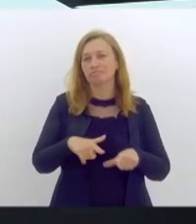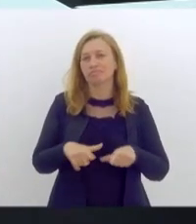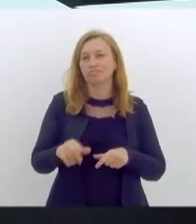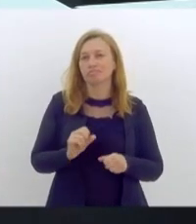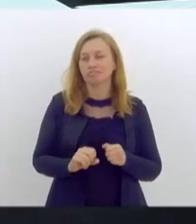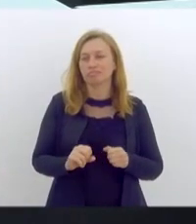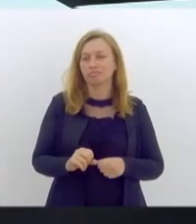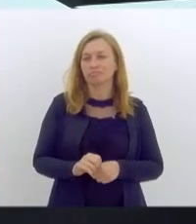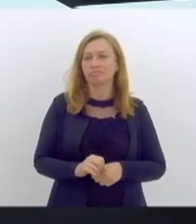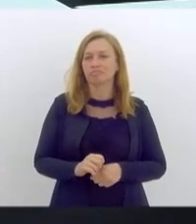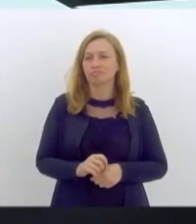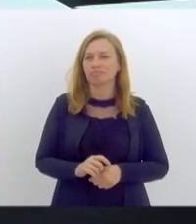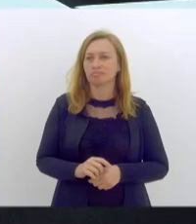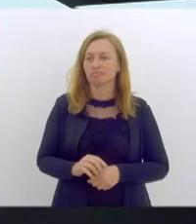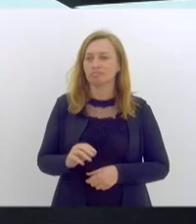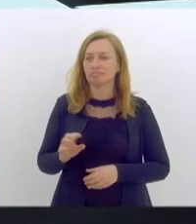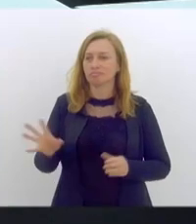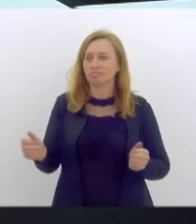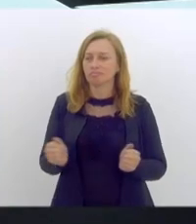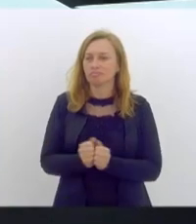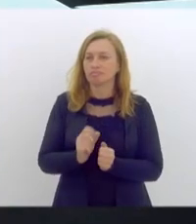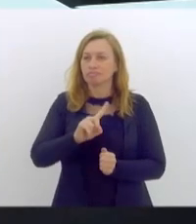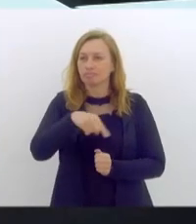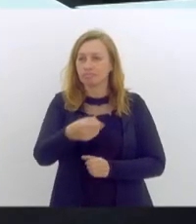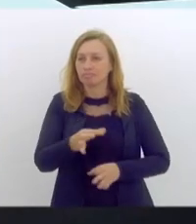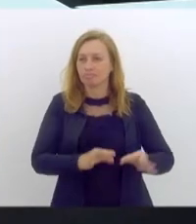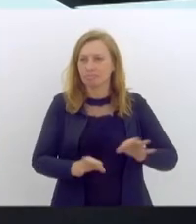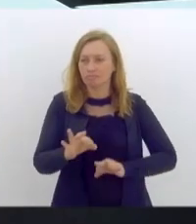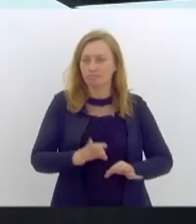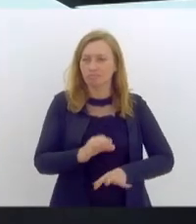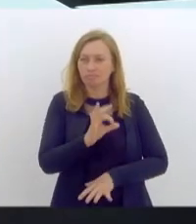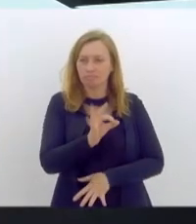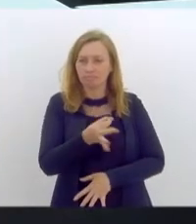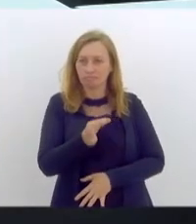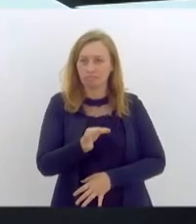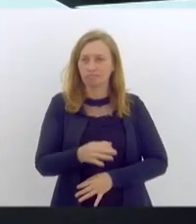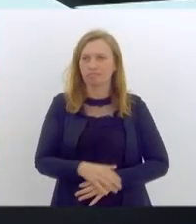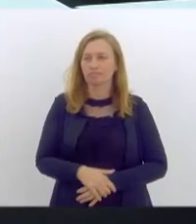ele foi aglutinado com outro programa também com certeza deputada